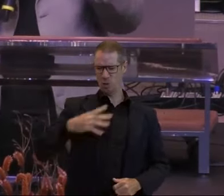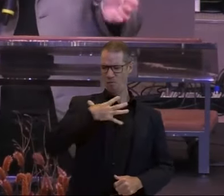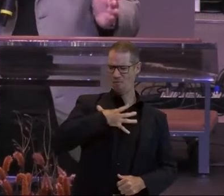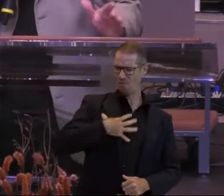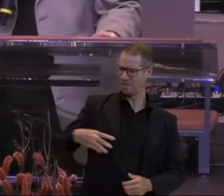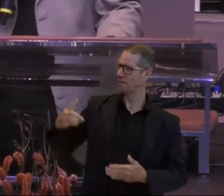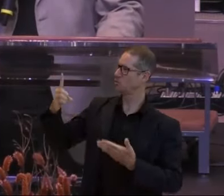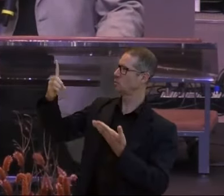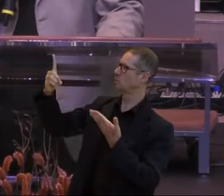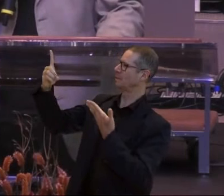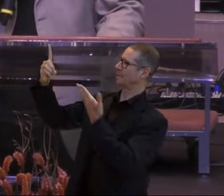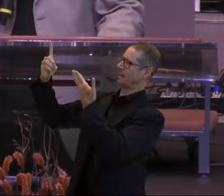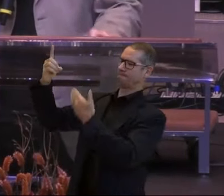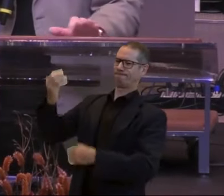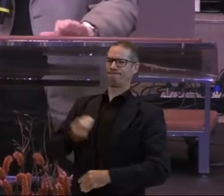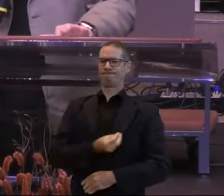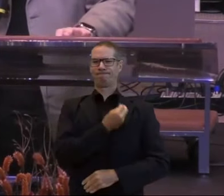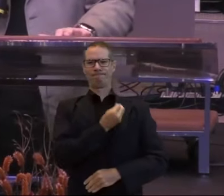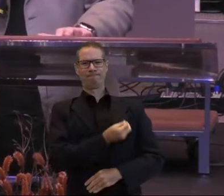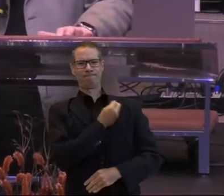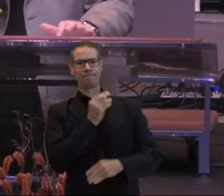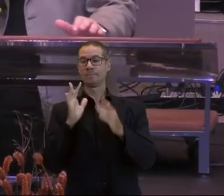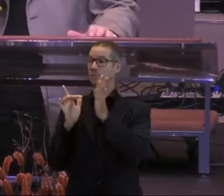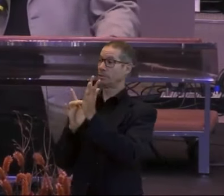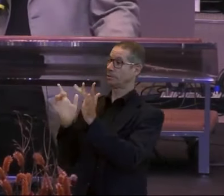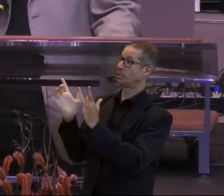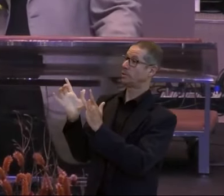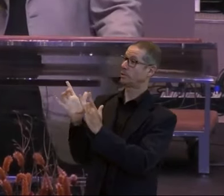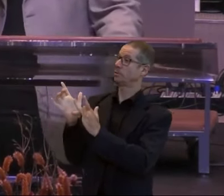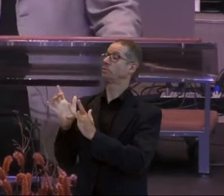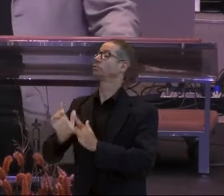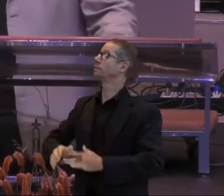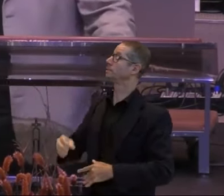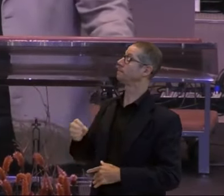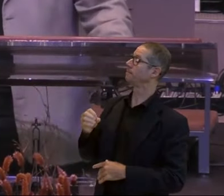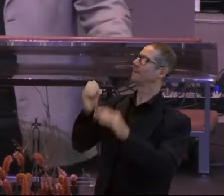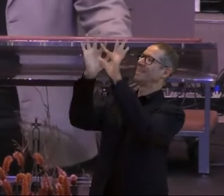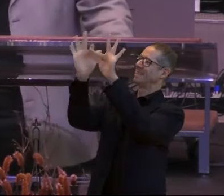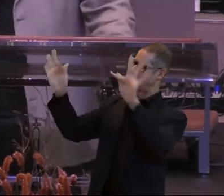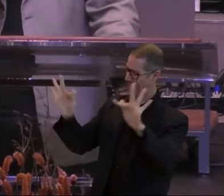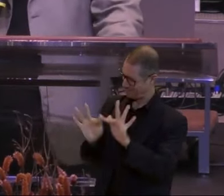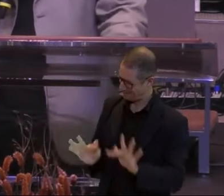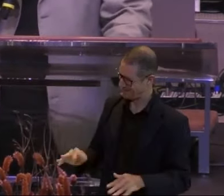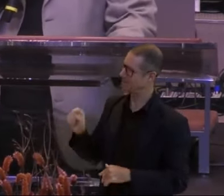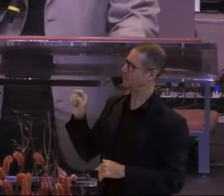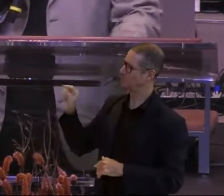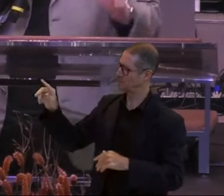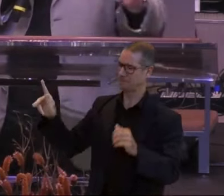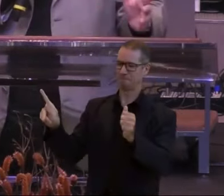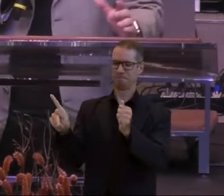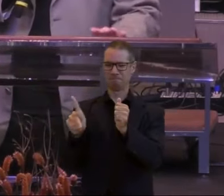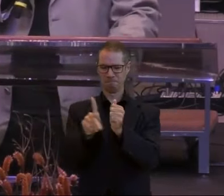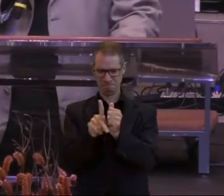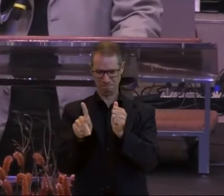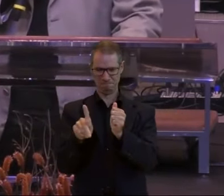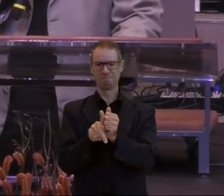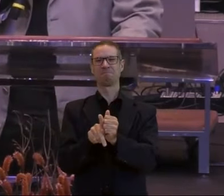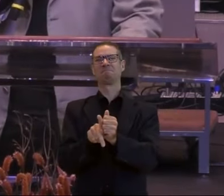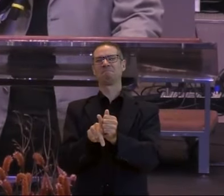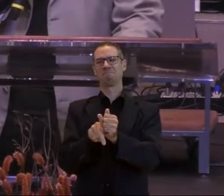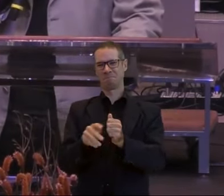Filho do Deus vivo. E então Jesus lhe afirmou: bem-aventurado é você, Simão